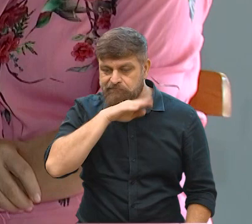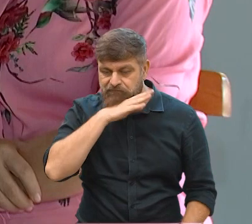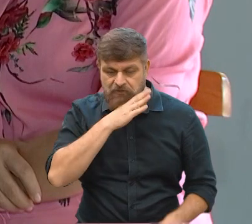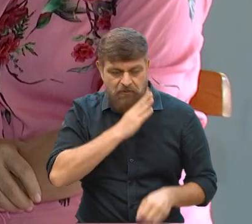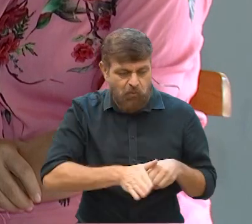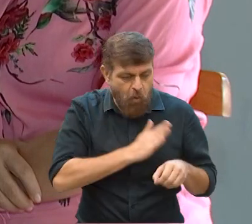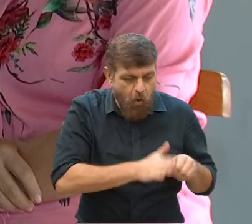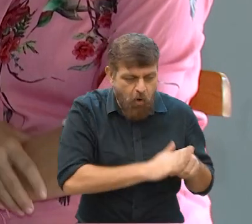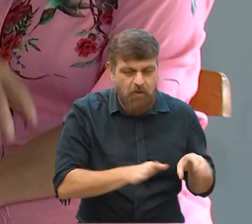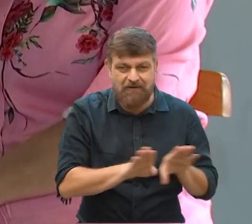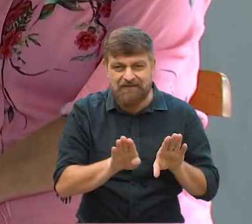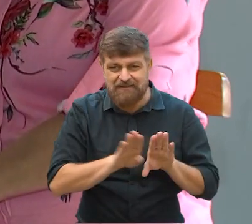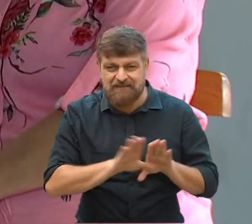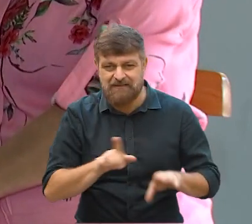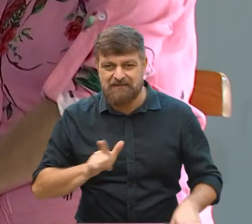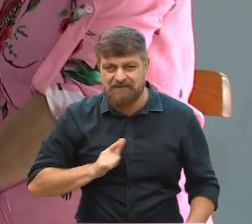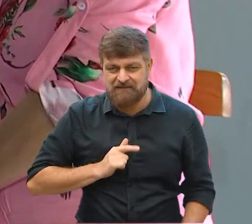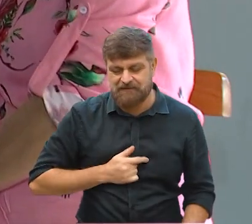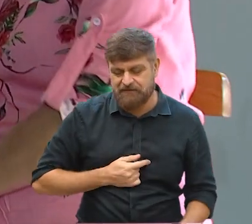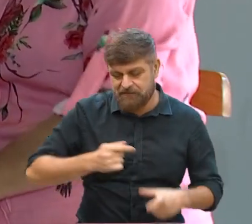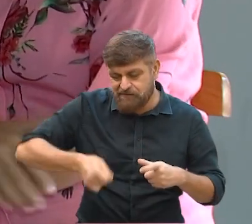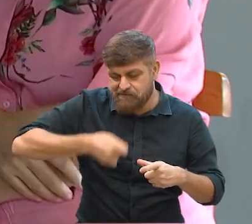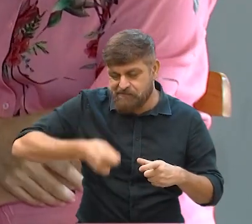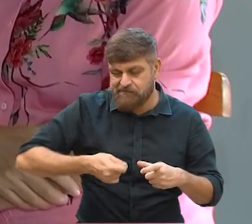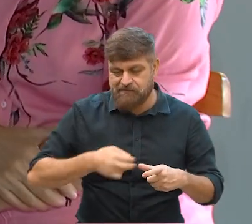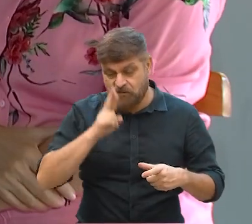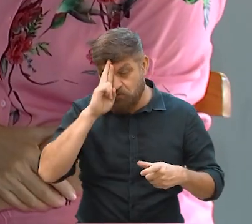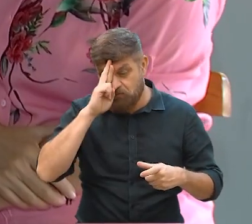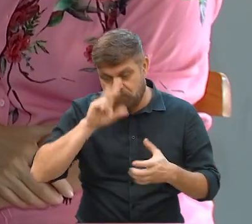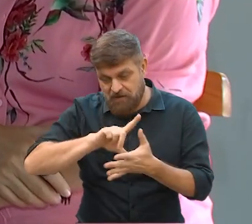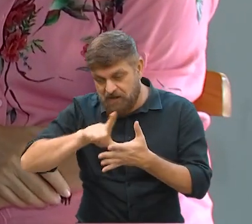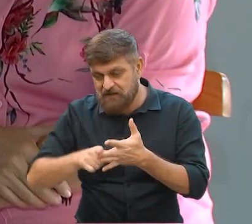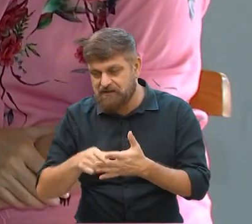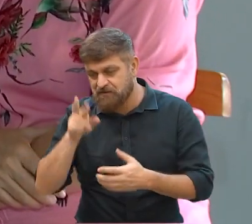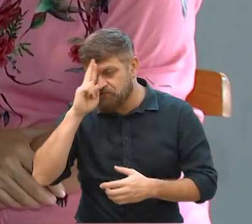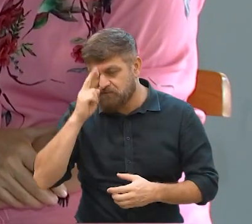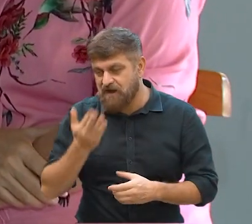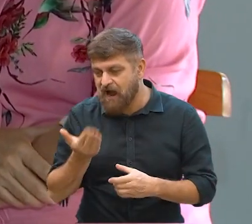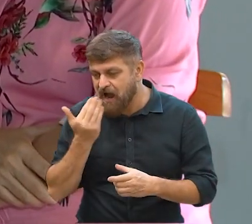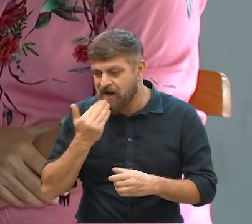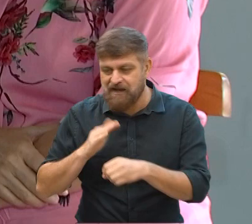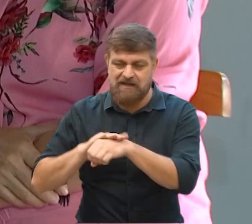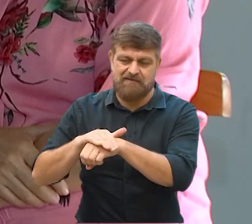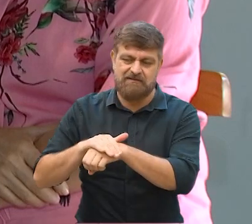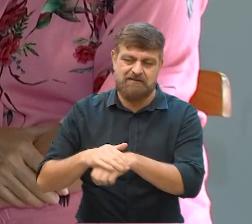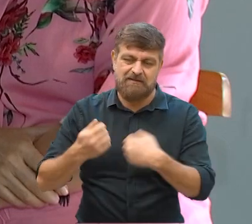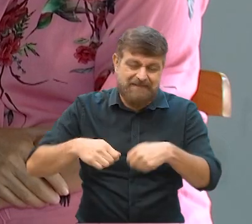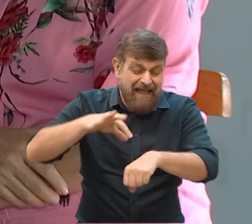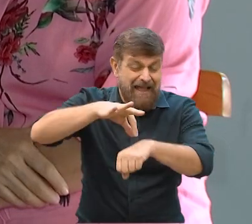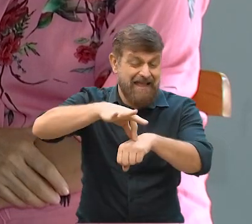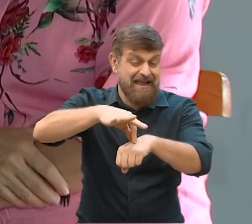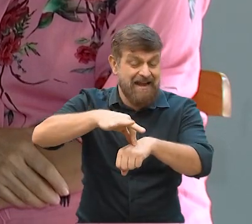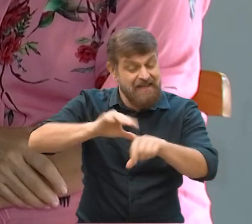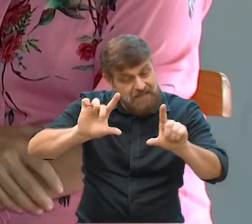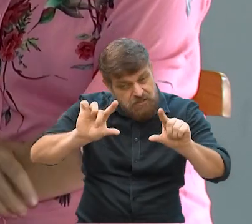algum sanduíche, seja com alguma... Carne do almoço, da janta. E aí essa repetição não seria